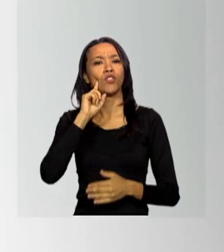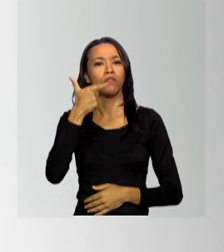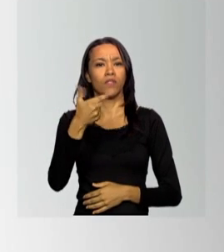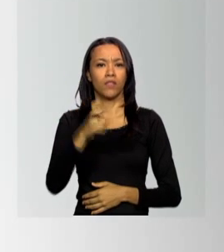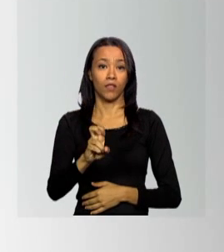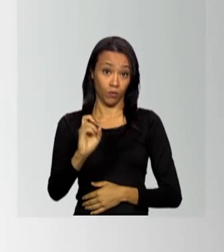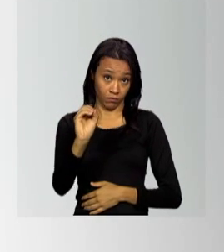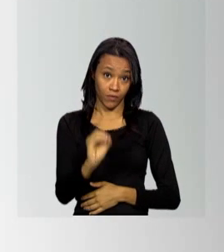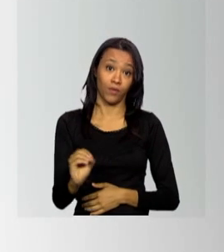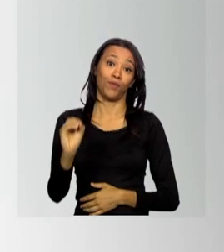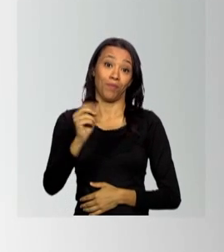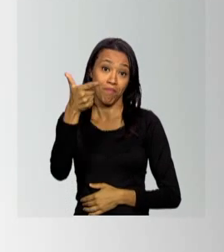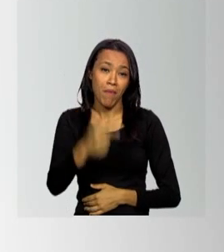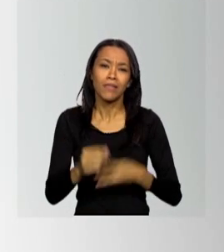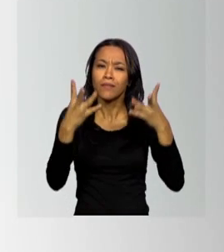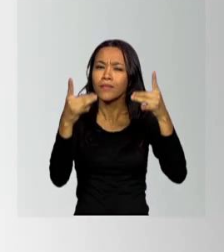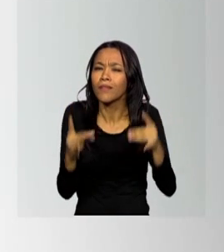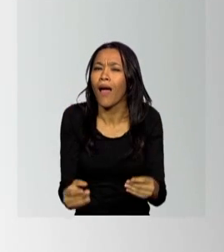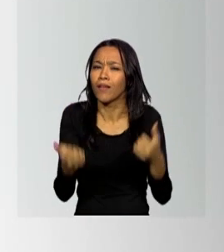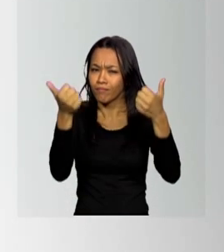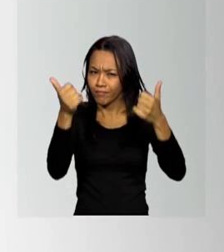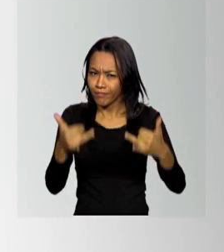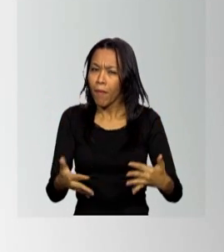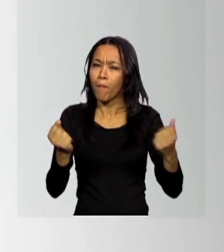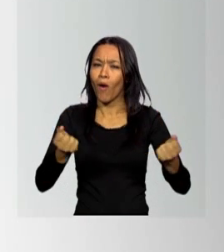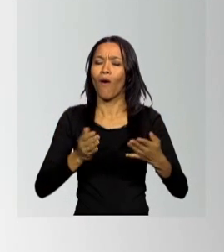de outubro. Mais detalhes em